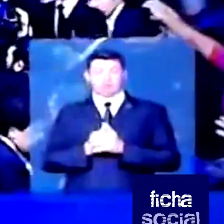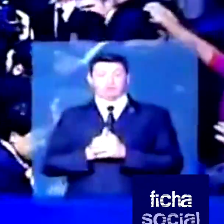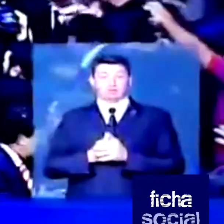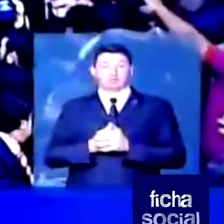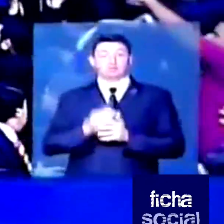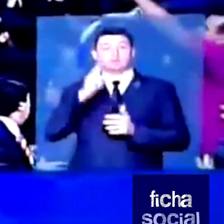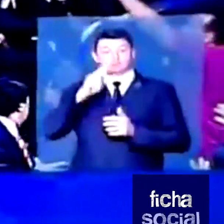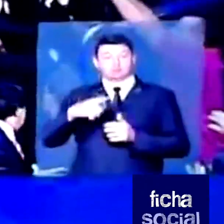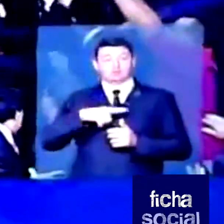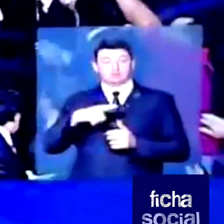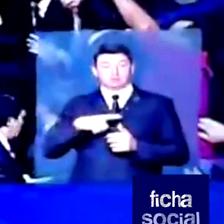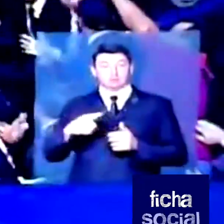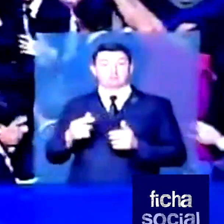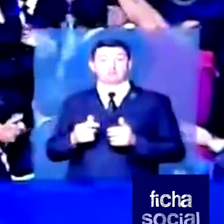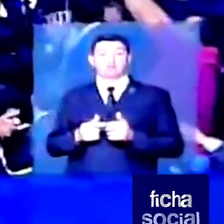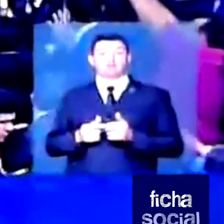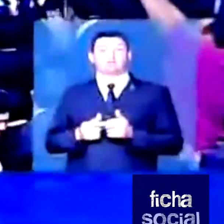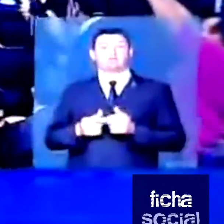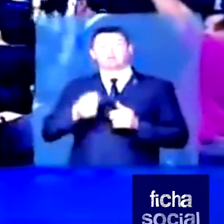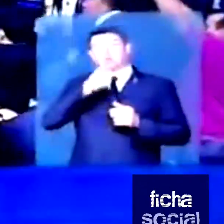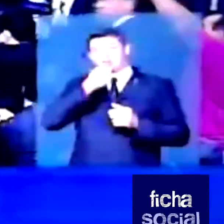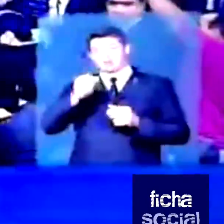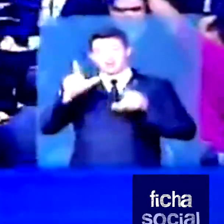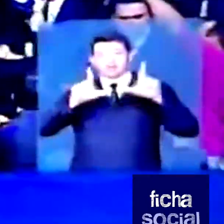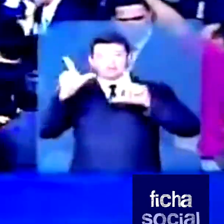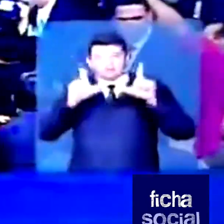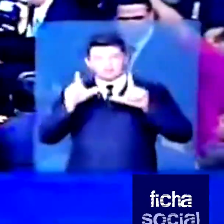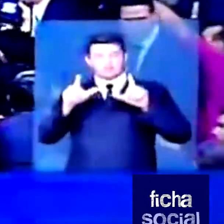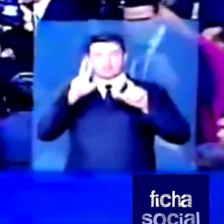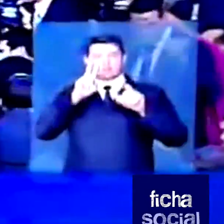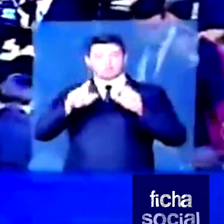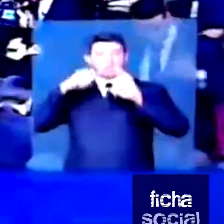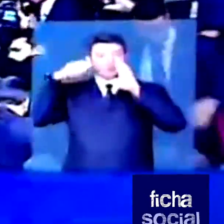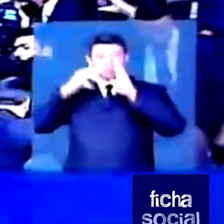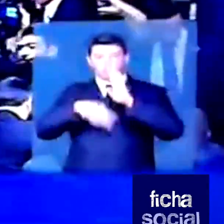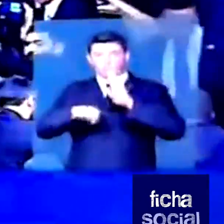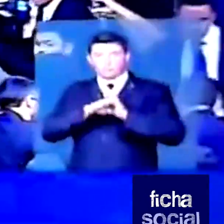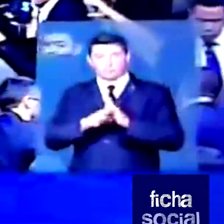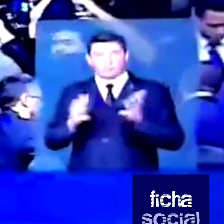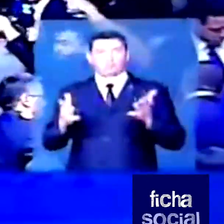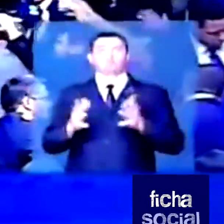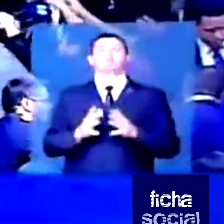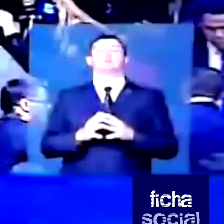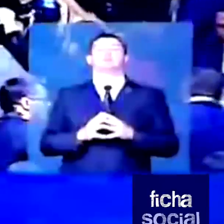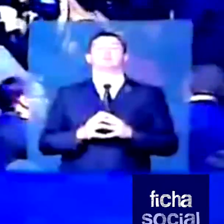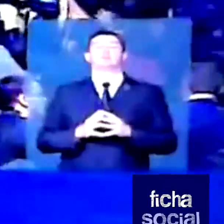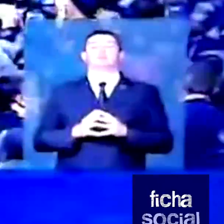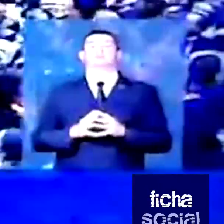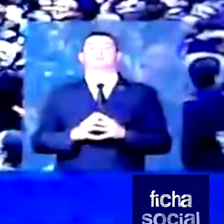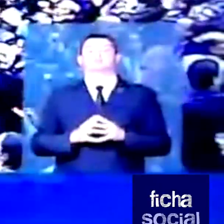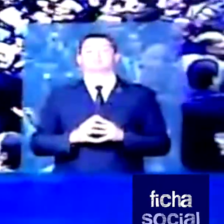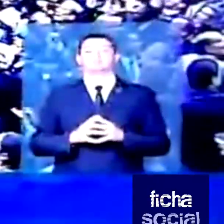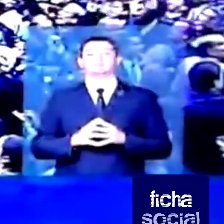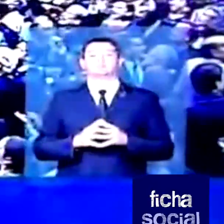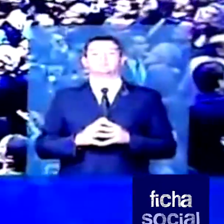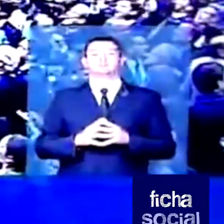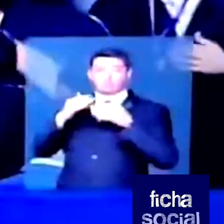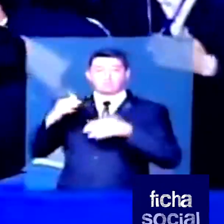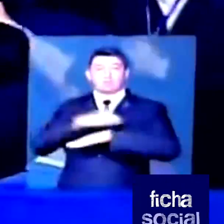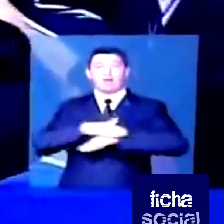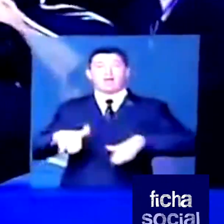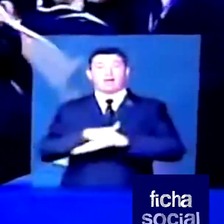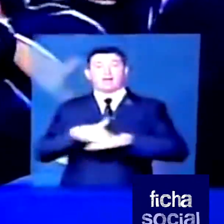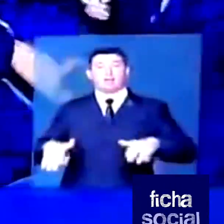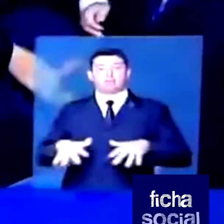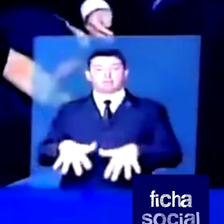parlamentares, a gente pode acompanhar com a presença da imprensa, de fotógrafos, enfim. E aqui o ânimo...